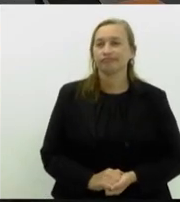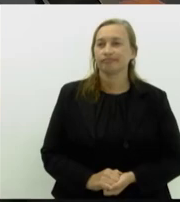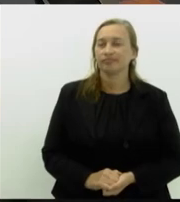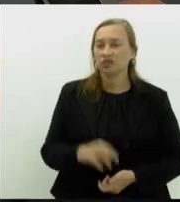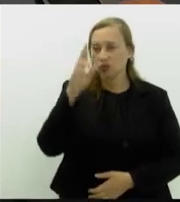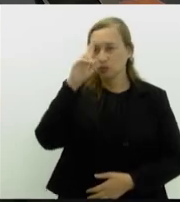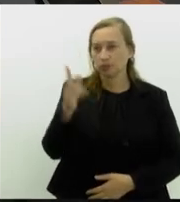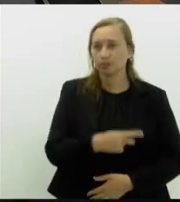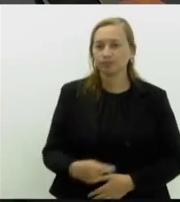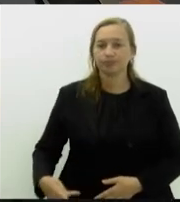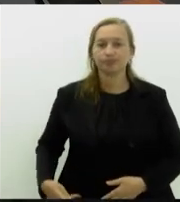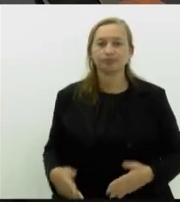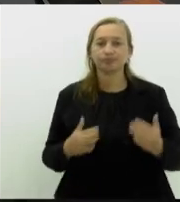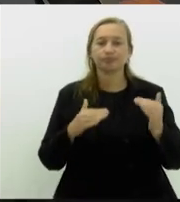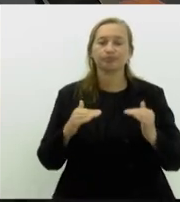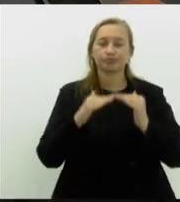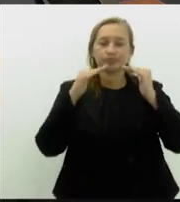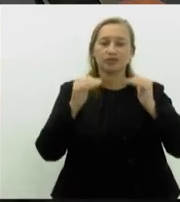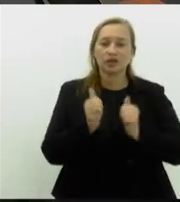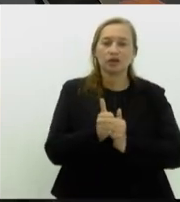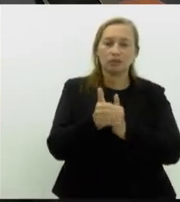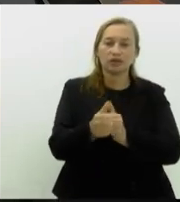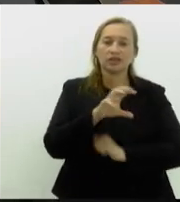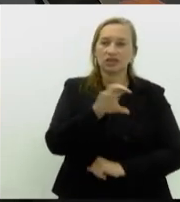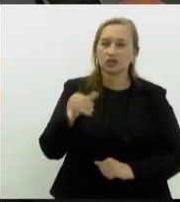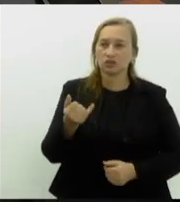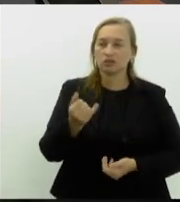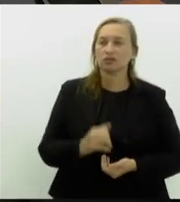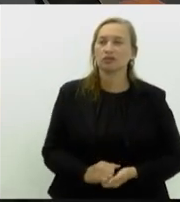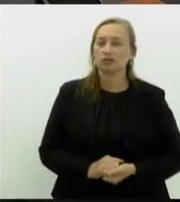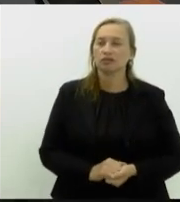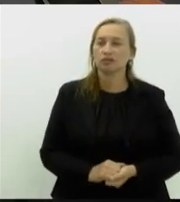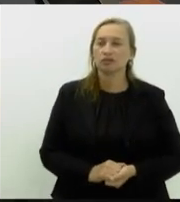Senhor presidente, favorável, acompanha a CCJ.